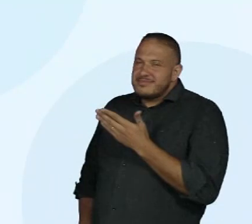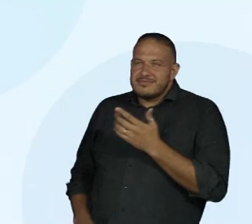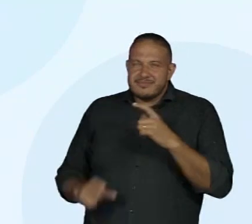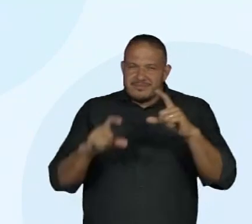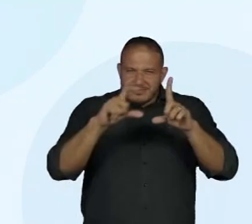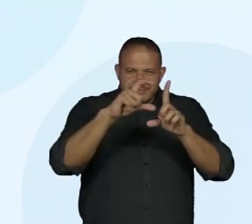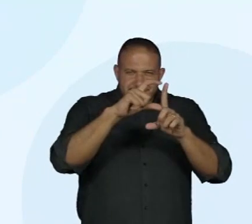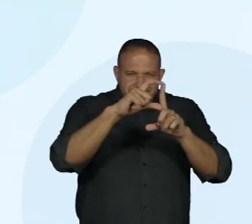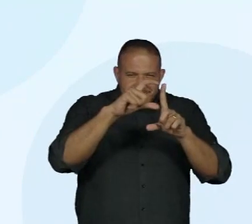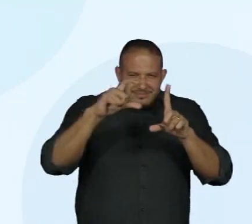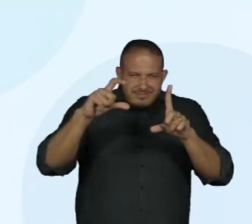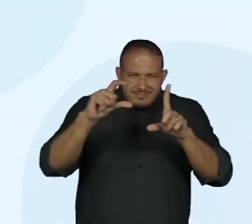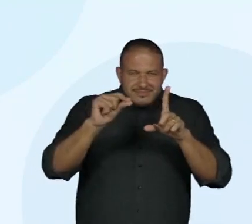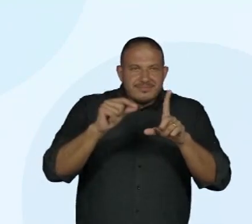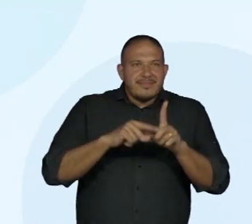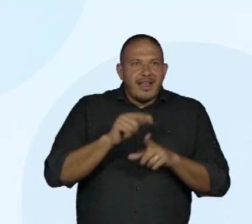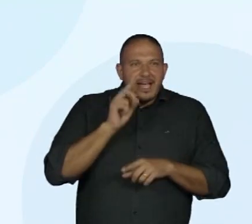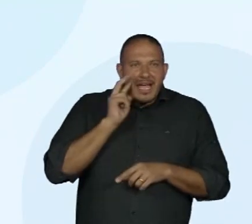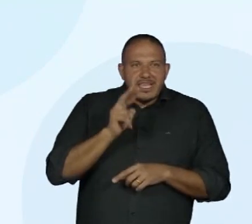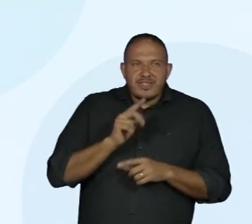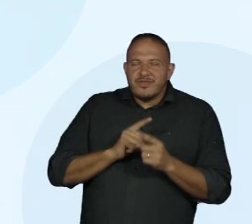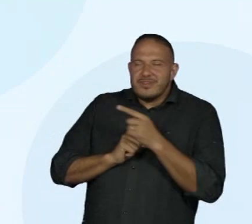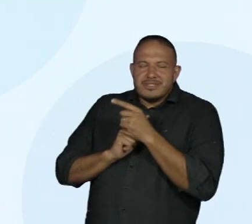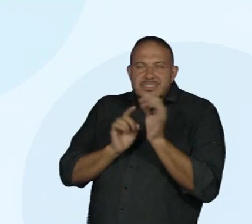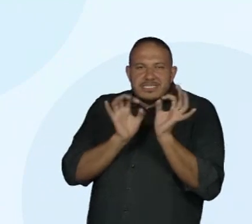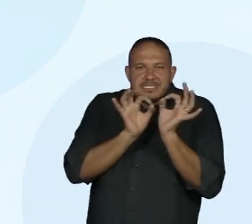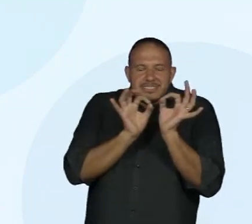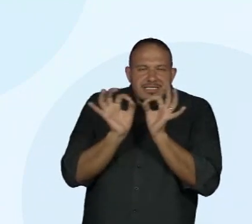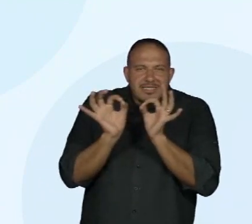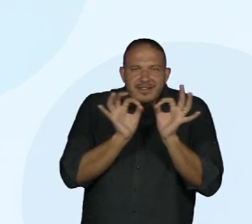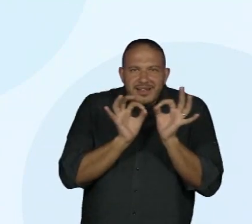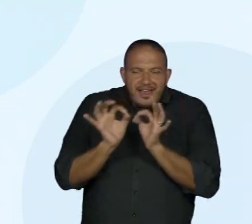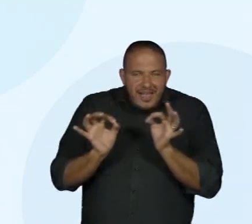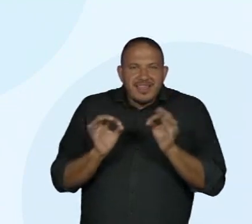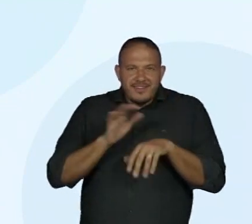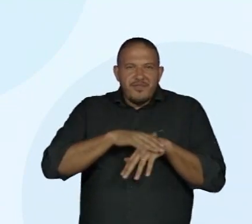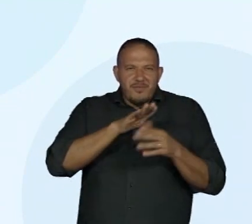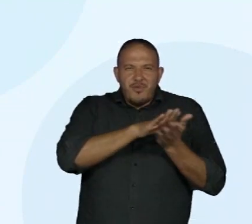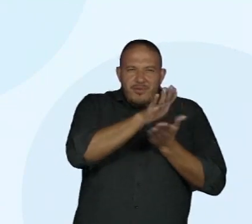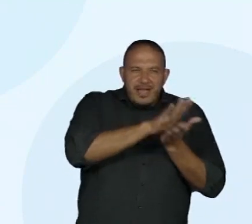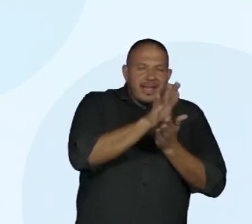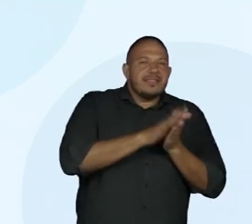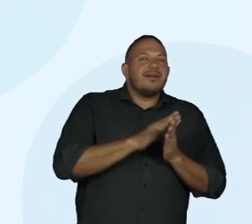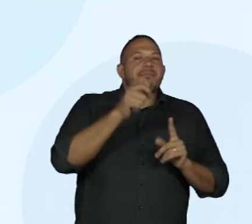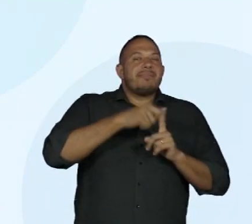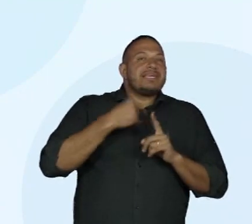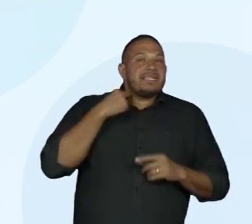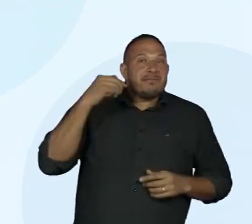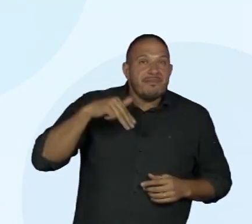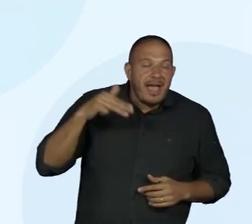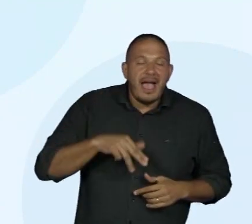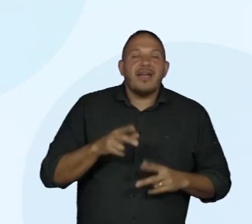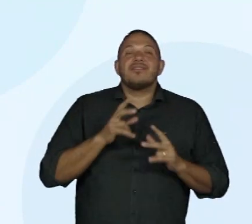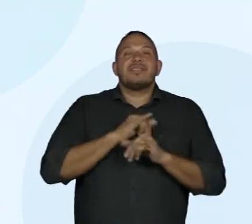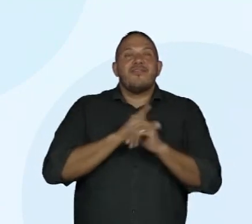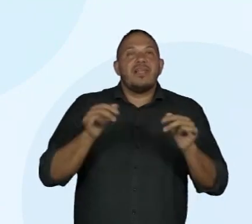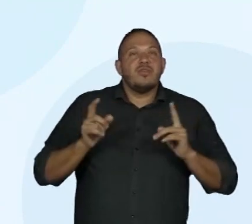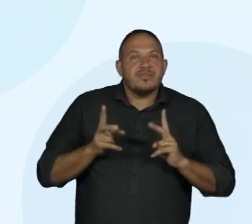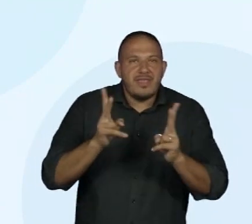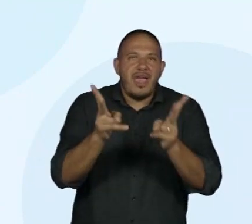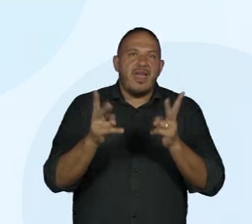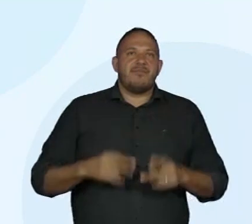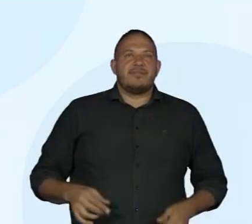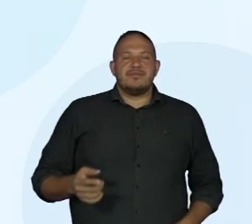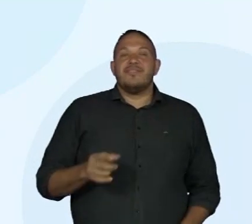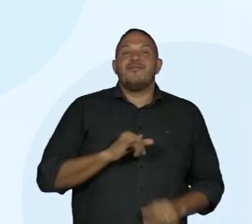pouquinho mais. E aí o lead dessa notícia, que foi publicada aí em maio no Jornal do Joca, edição 149,